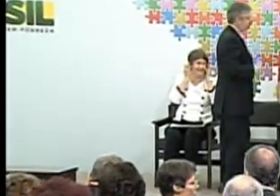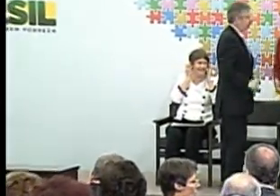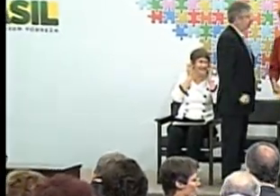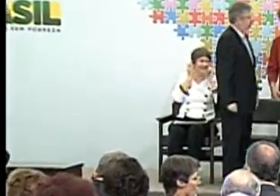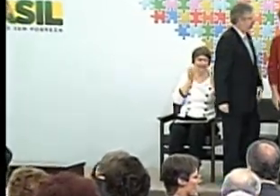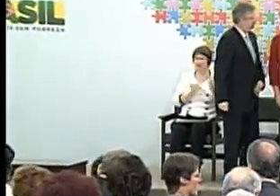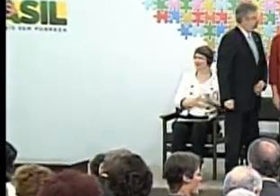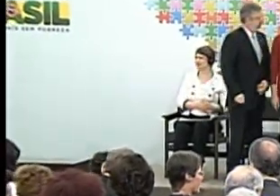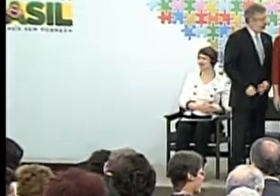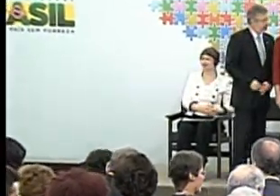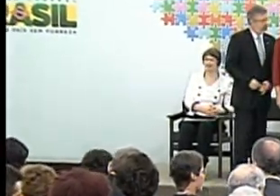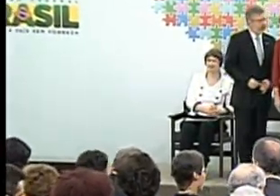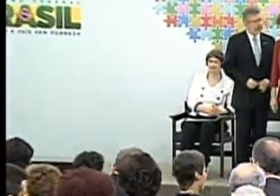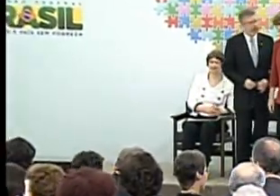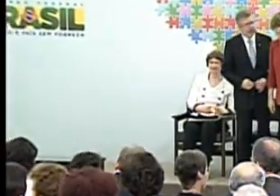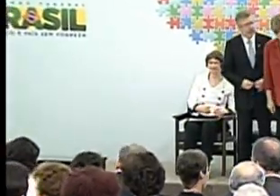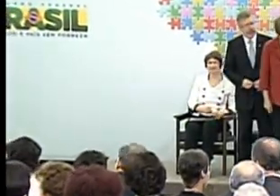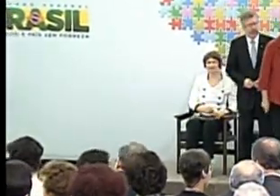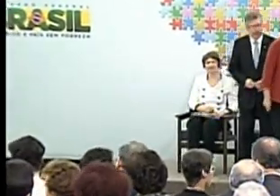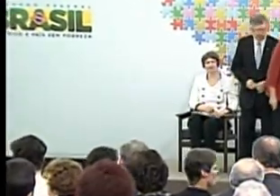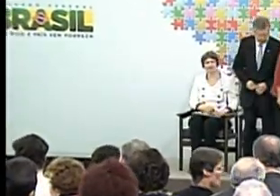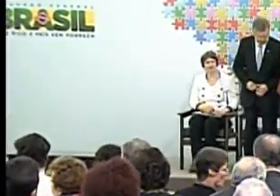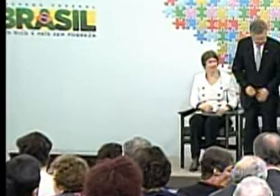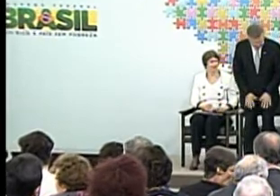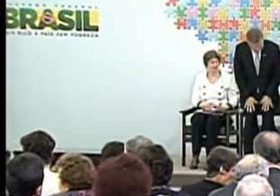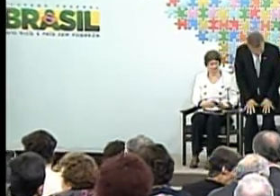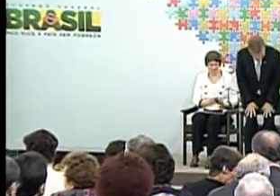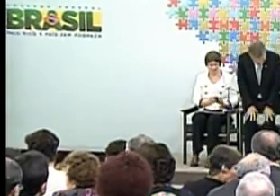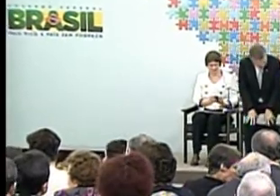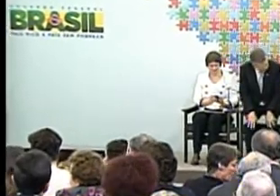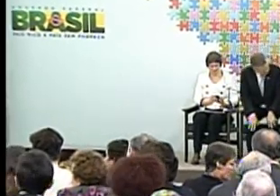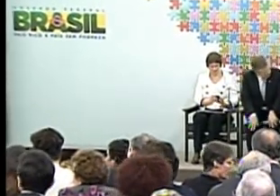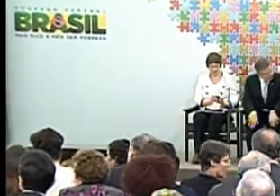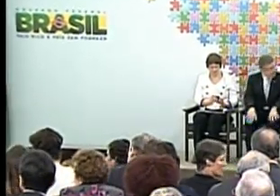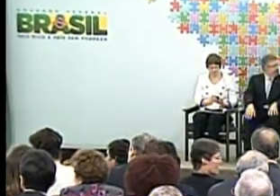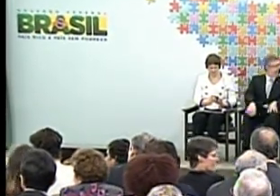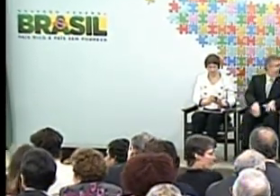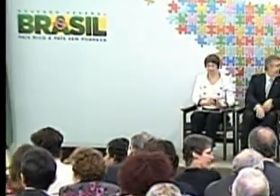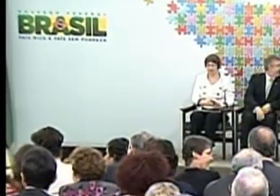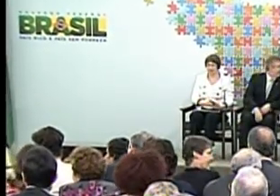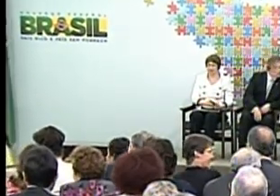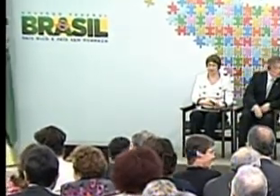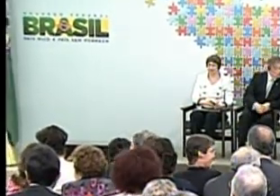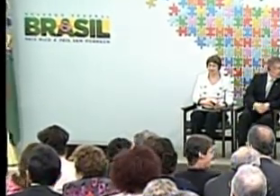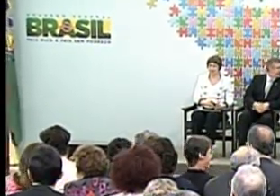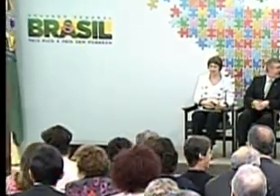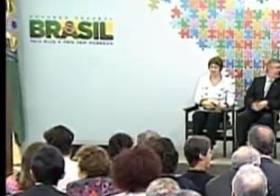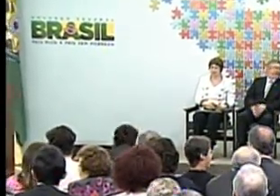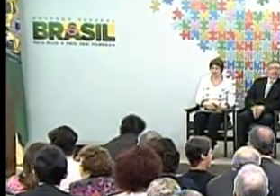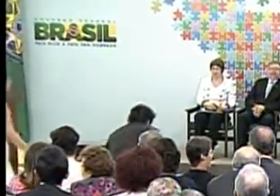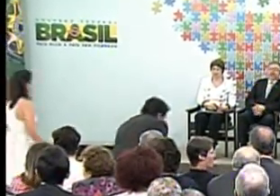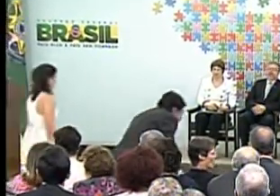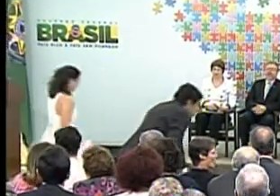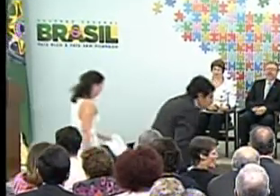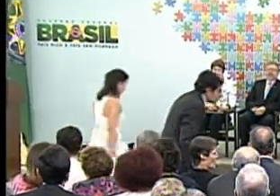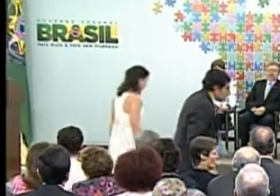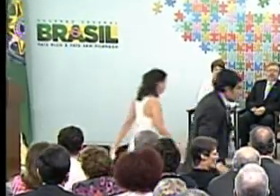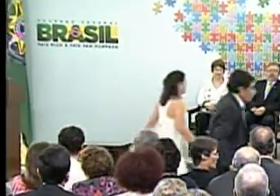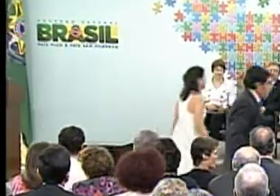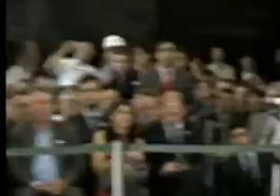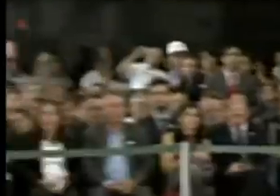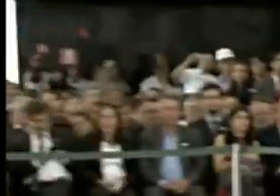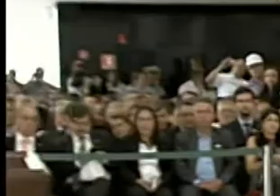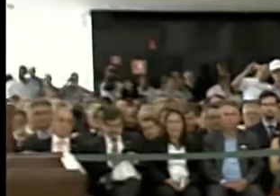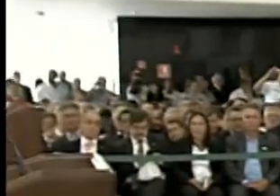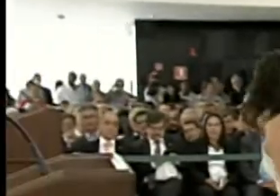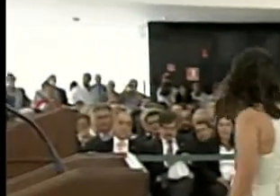convidamos a senhora Mariana Aleixo coordenadora da organização maré de sabores a fazer uso da palavra